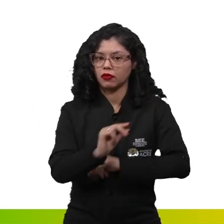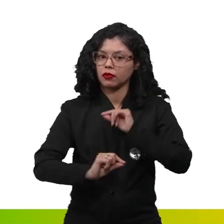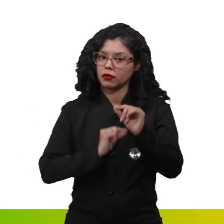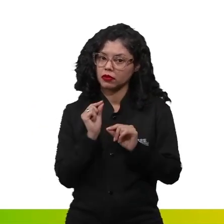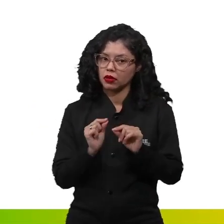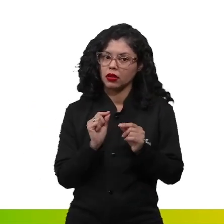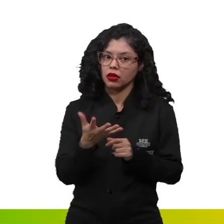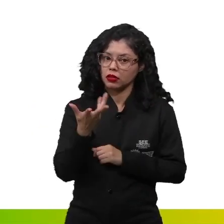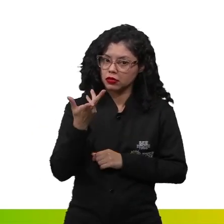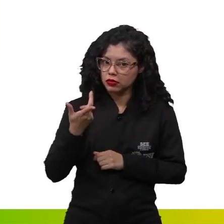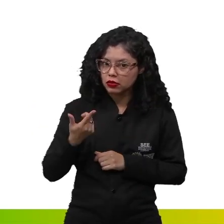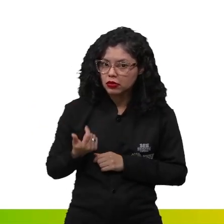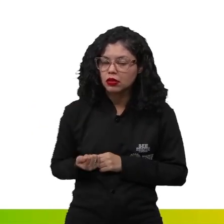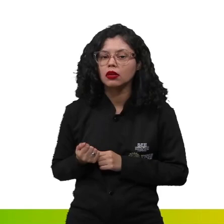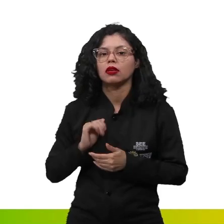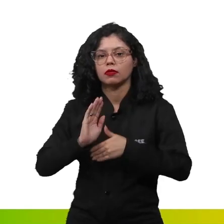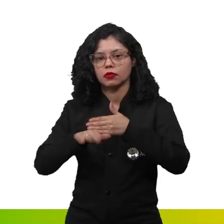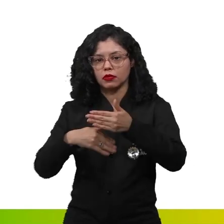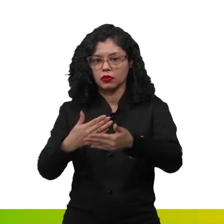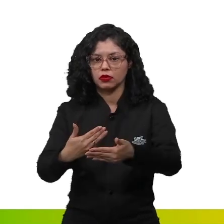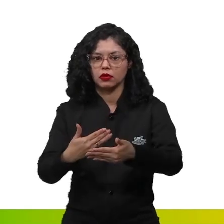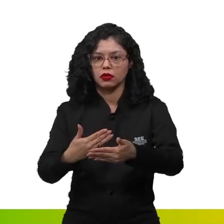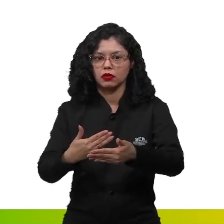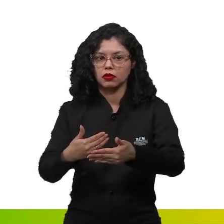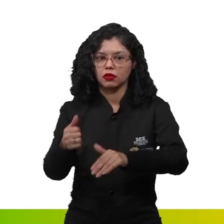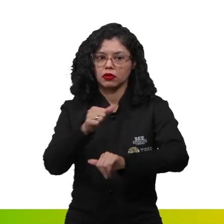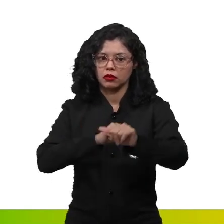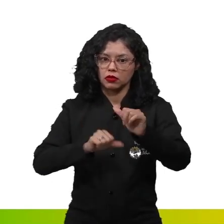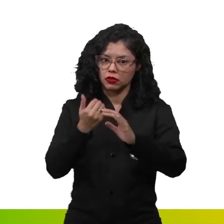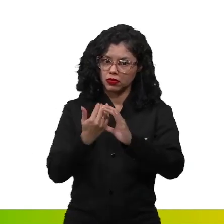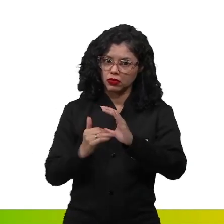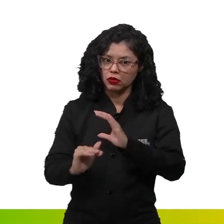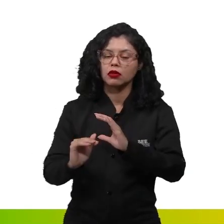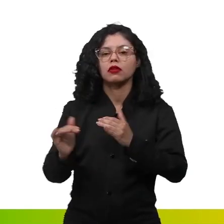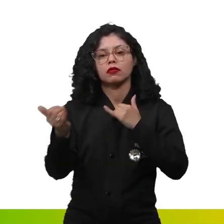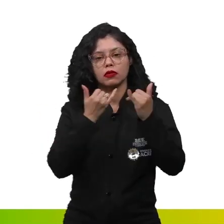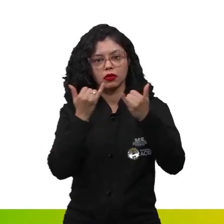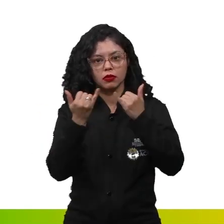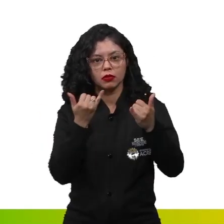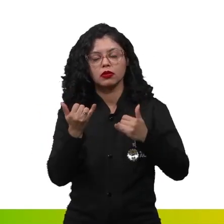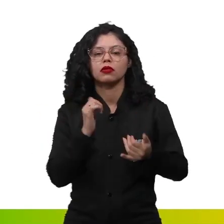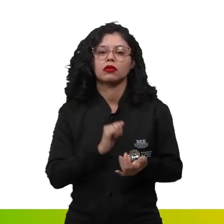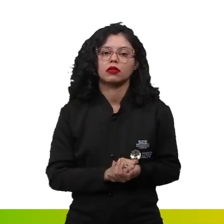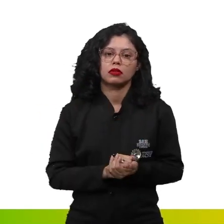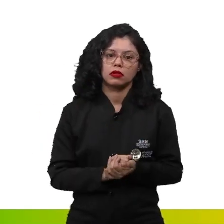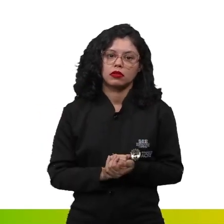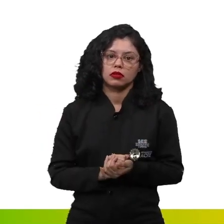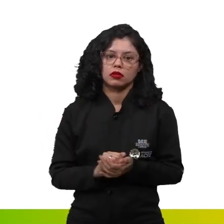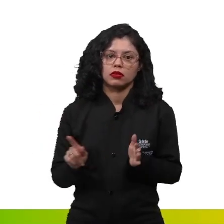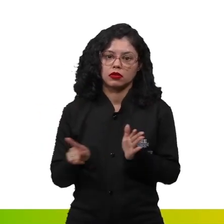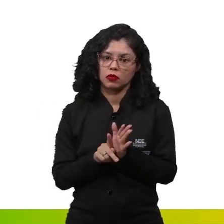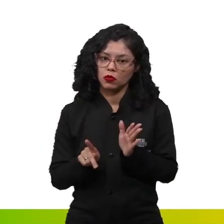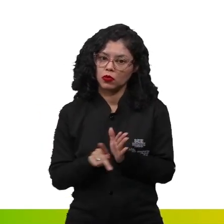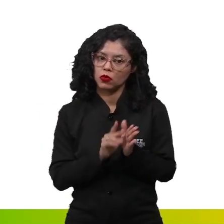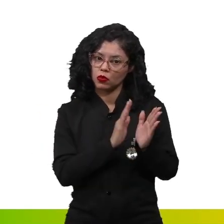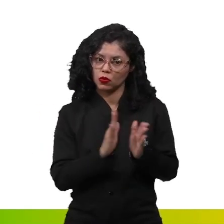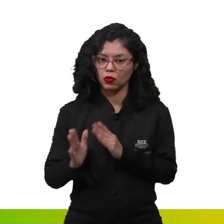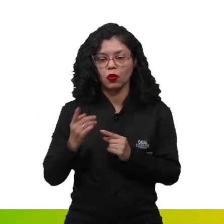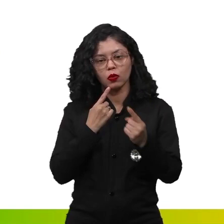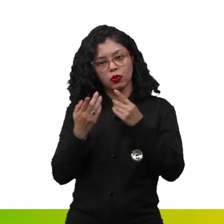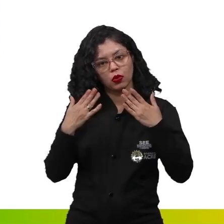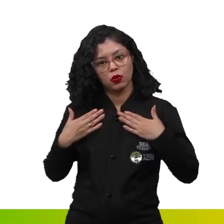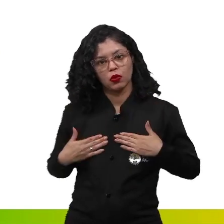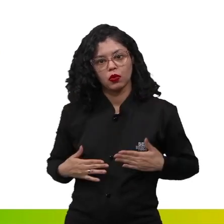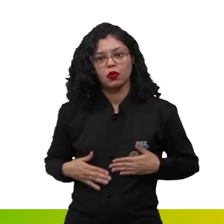por receber, processar e transmitir informações através de sinais elétricos e químicos. É ela que faz a comunicação do corpo